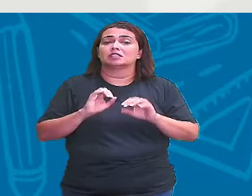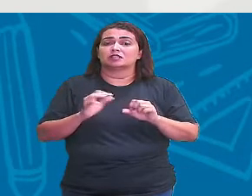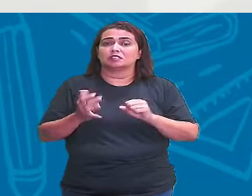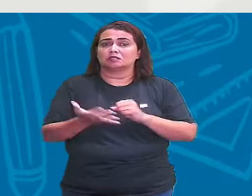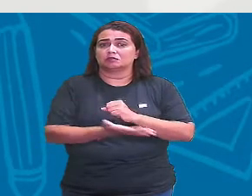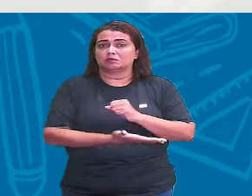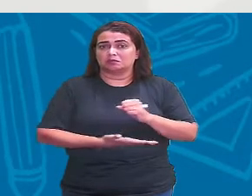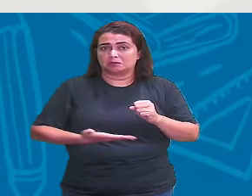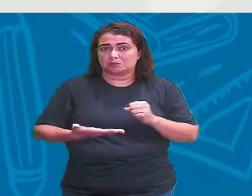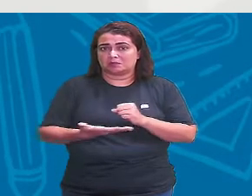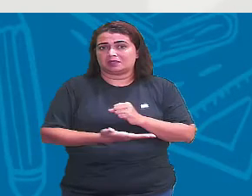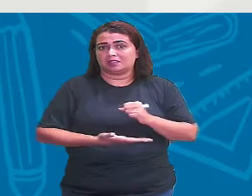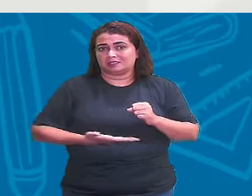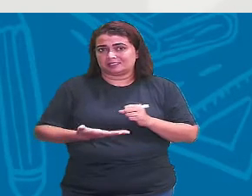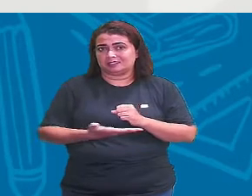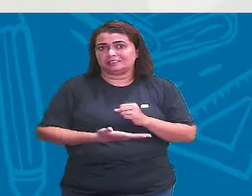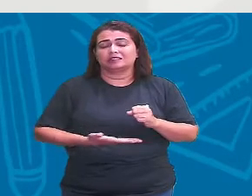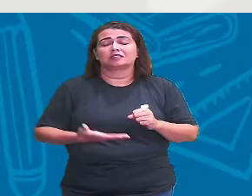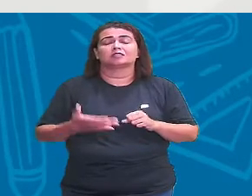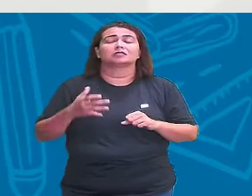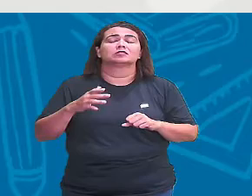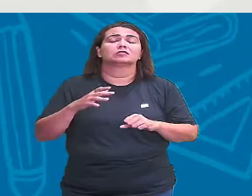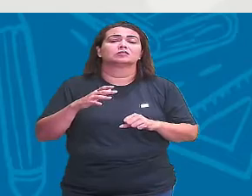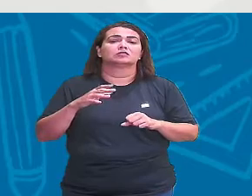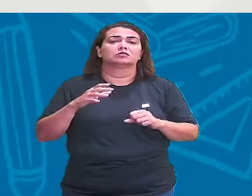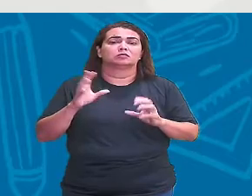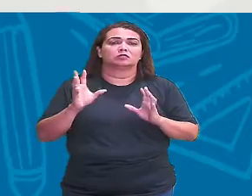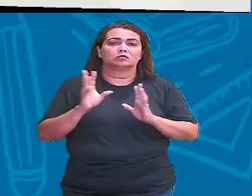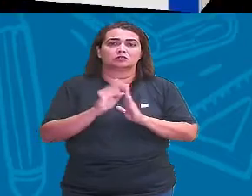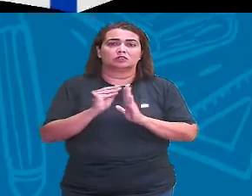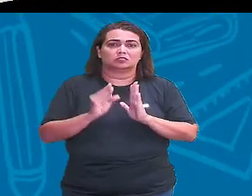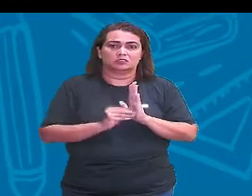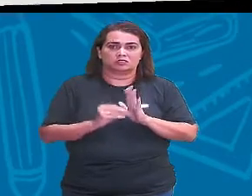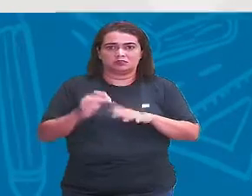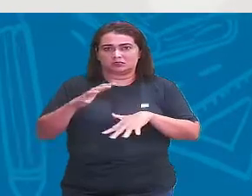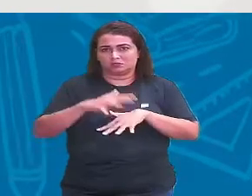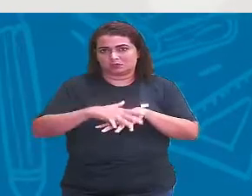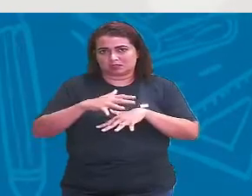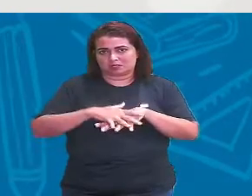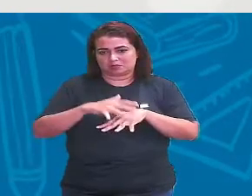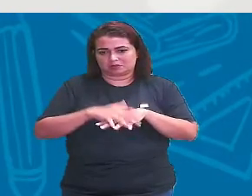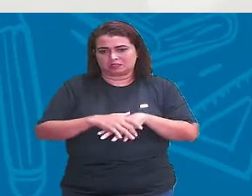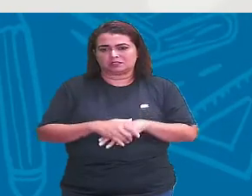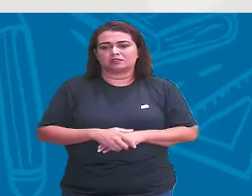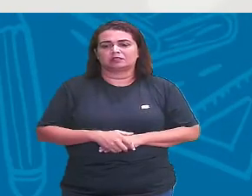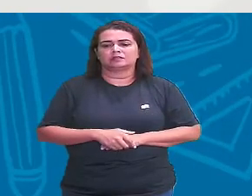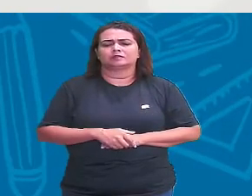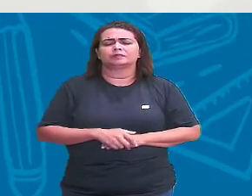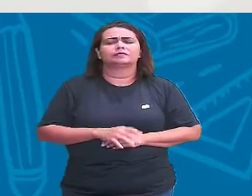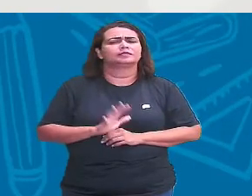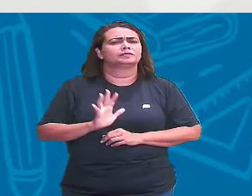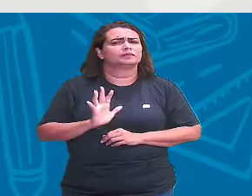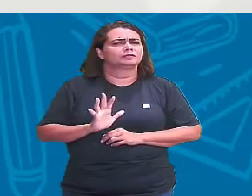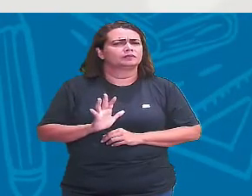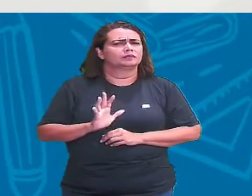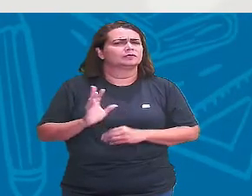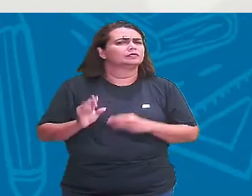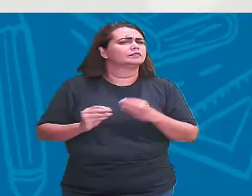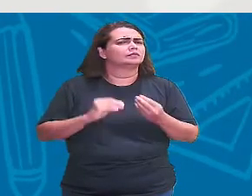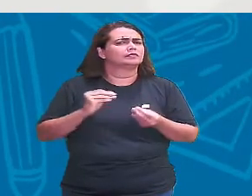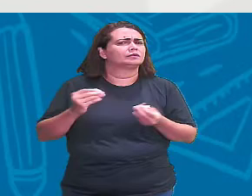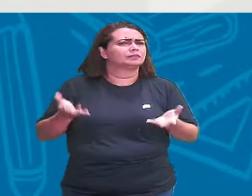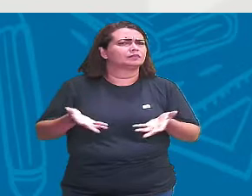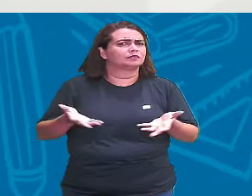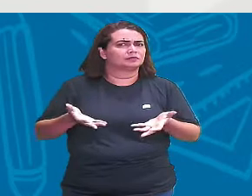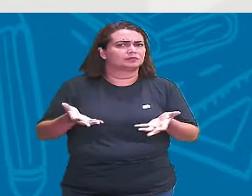sequência 01 e o conteúdo de matemática do primeiro ano. Vamos lá. Para começar a nossa aula de hoje,